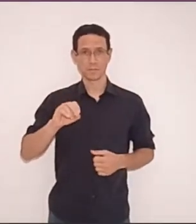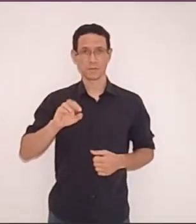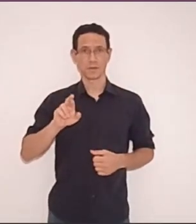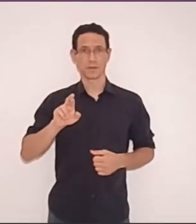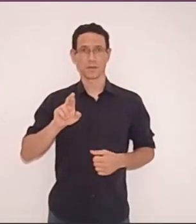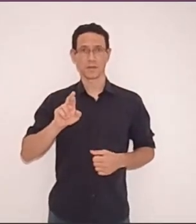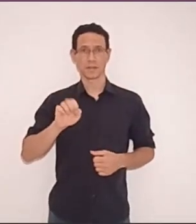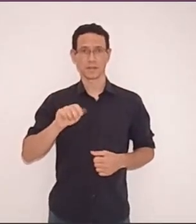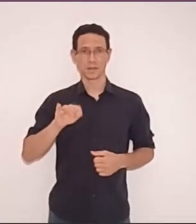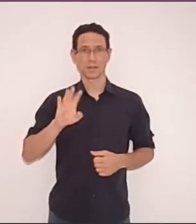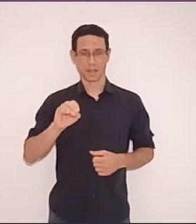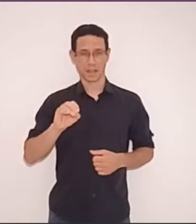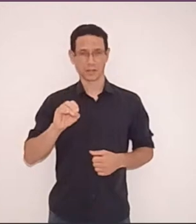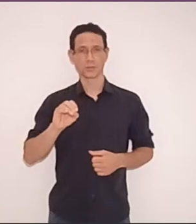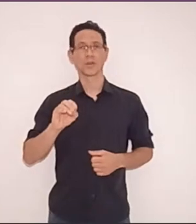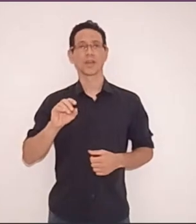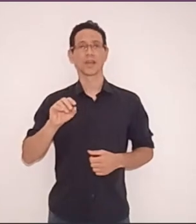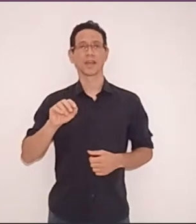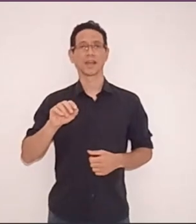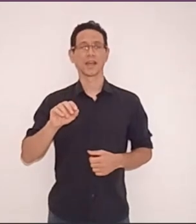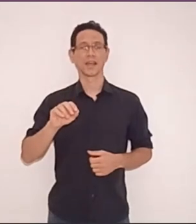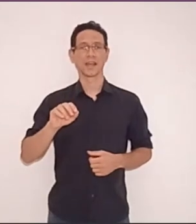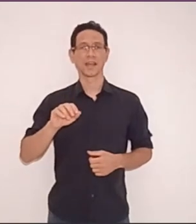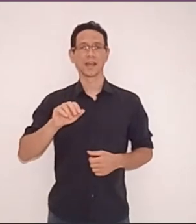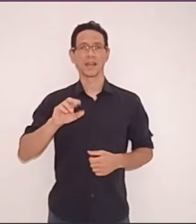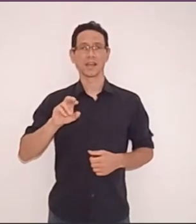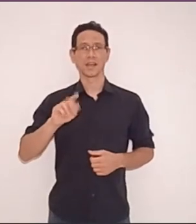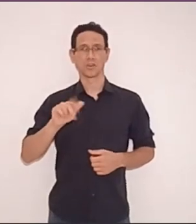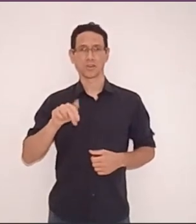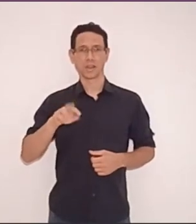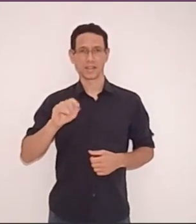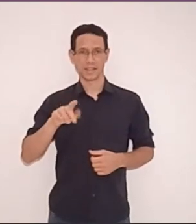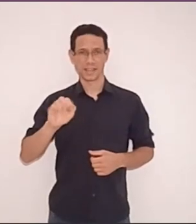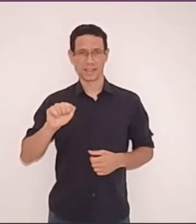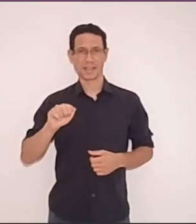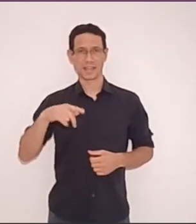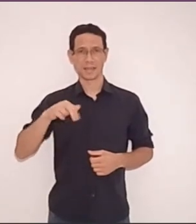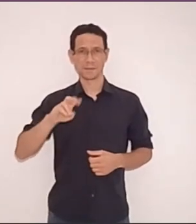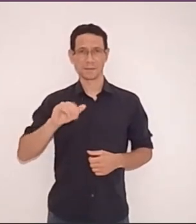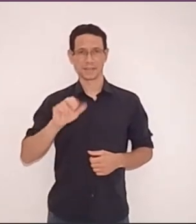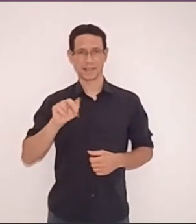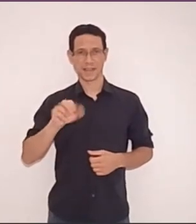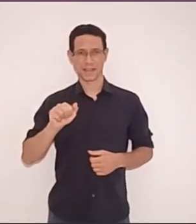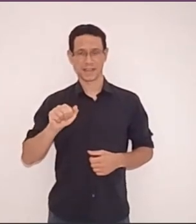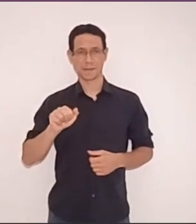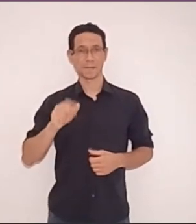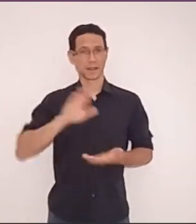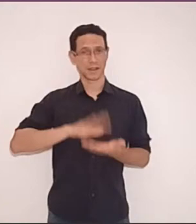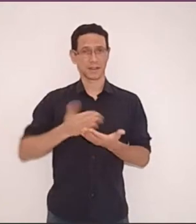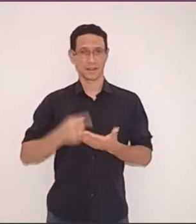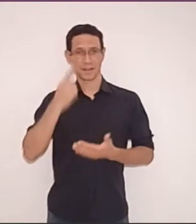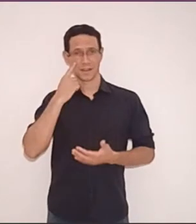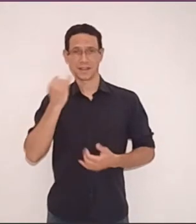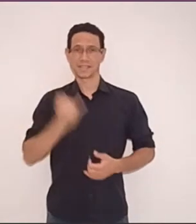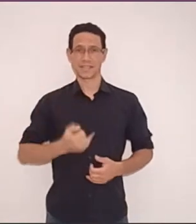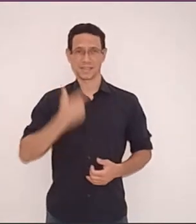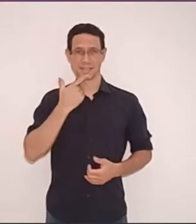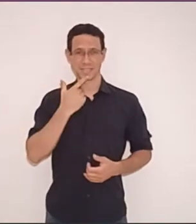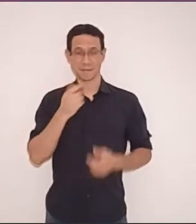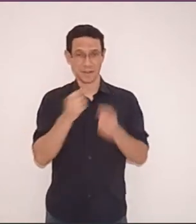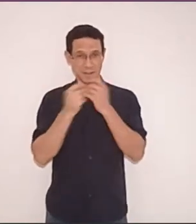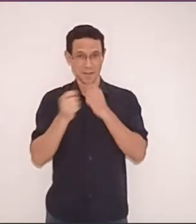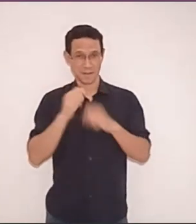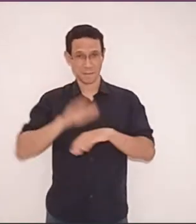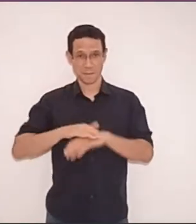contaremos com o intérprete Edson Guedes EA intérprete Elisa eu o Maranhão mestre em educação